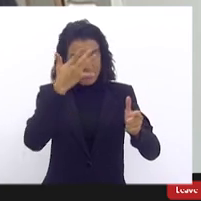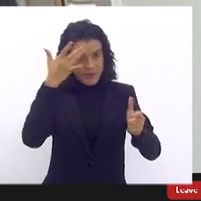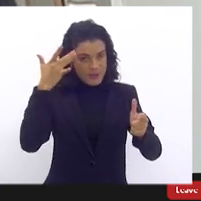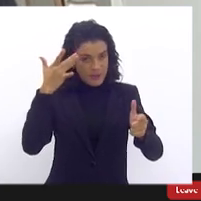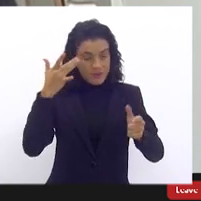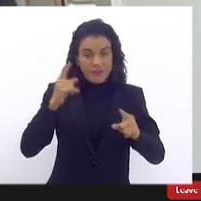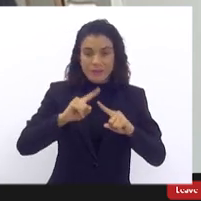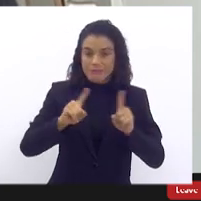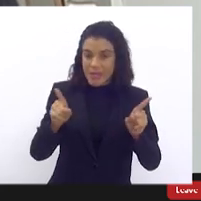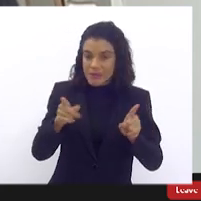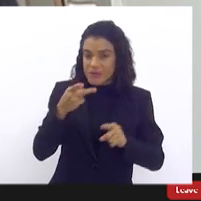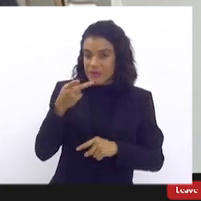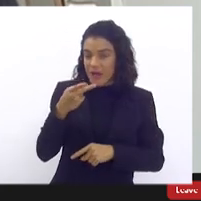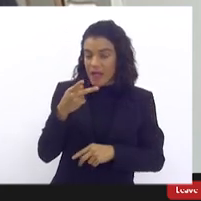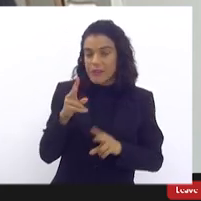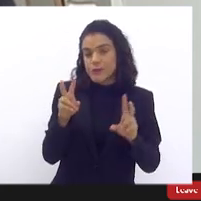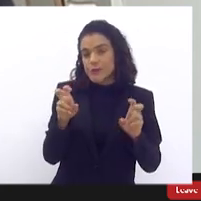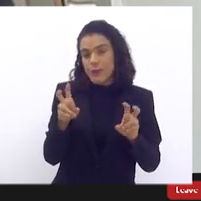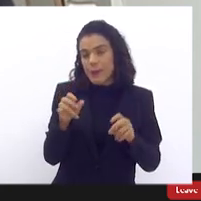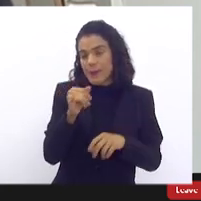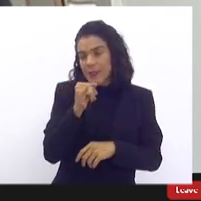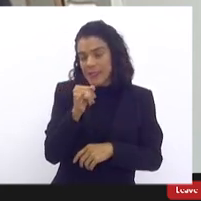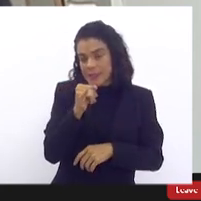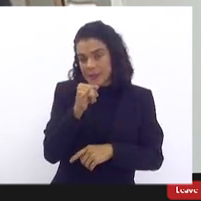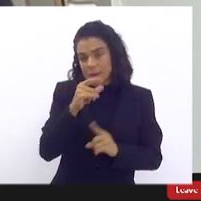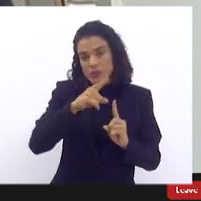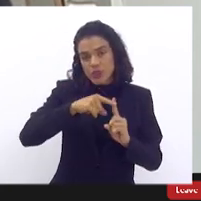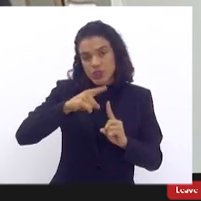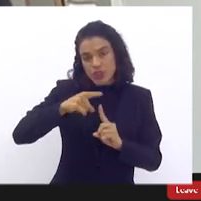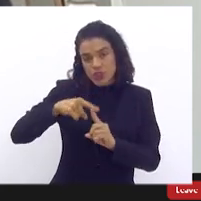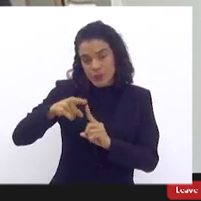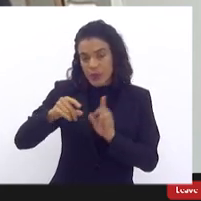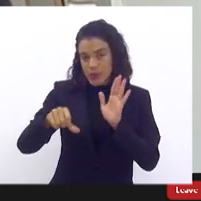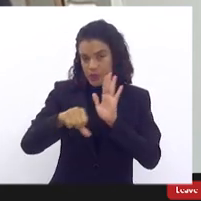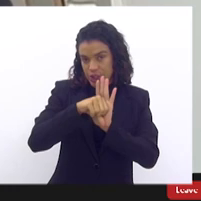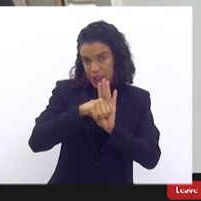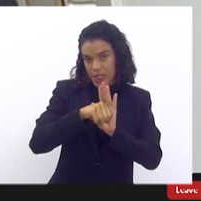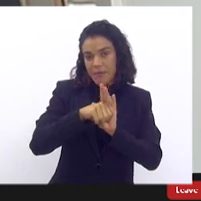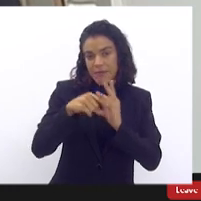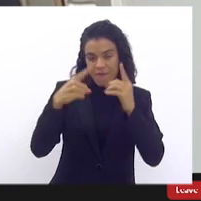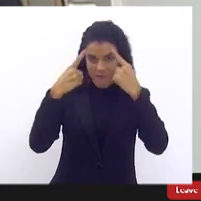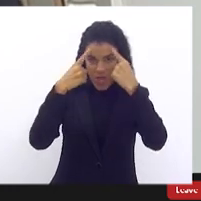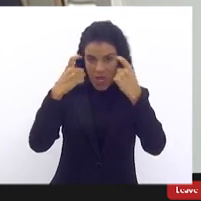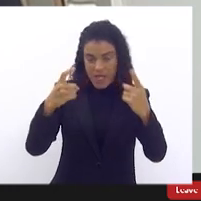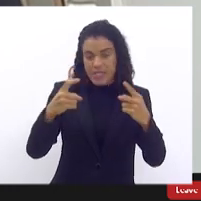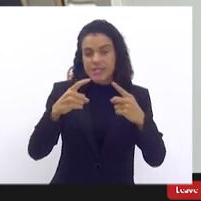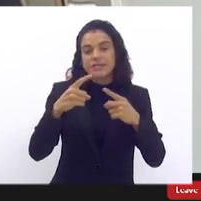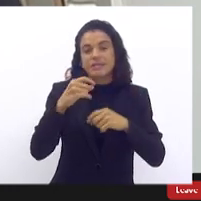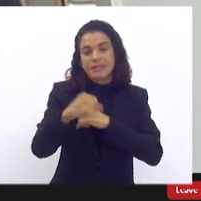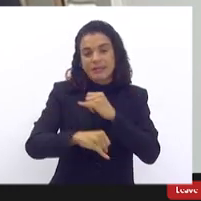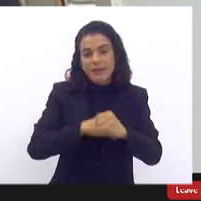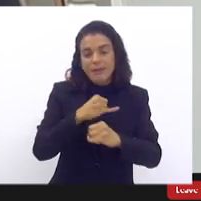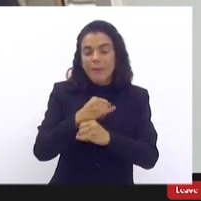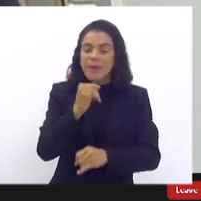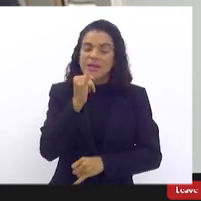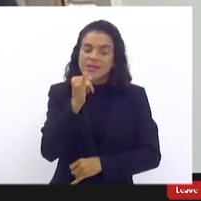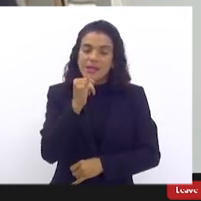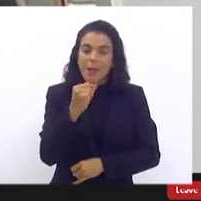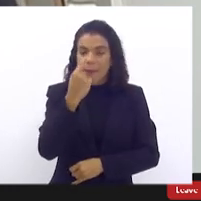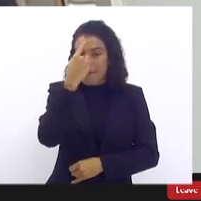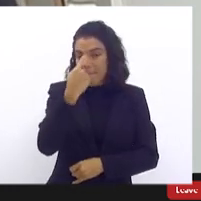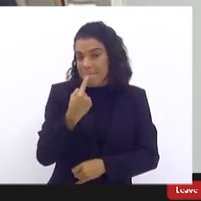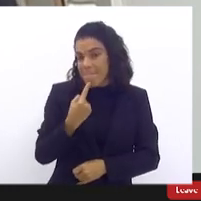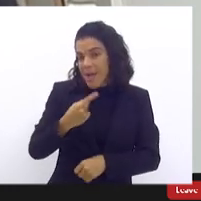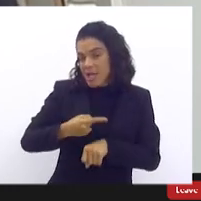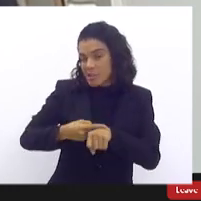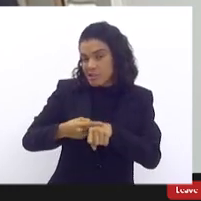pelo menos quando a gente está falando dessas coisas tipificadas, né, como, por exemplo, as imagens íntimas, isso a gente vê que